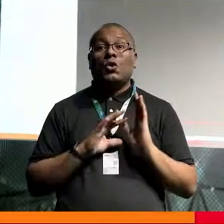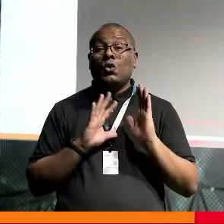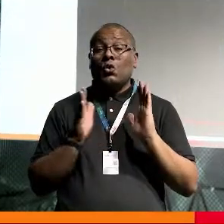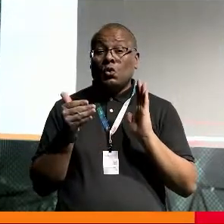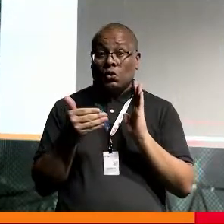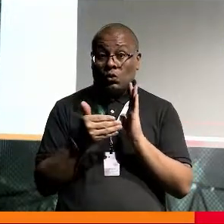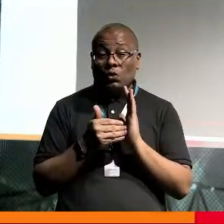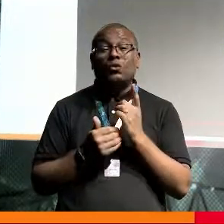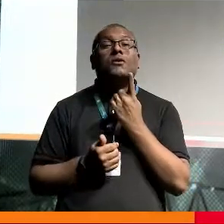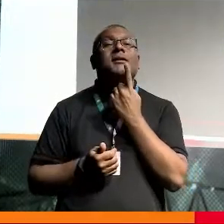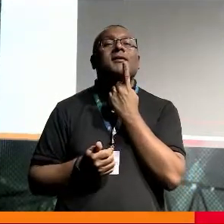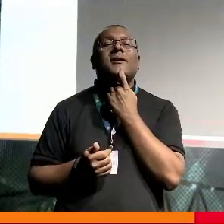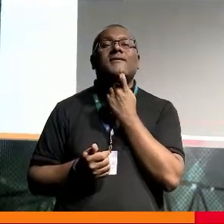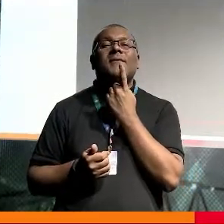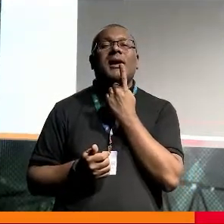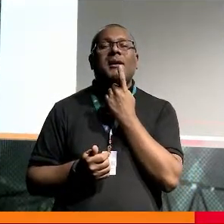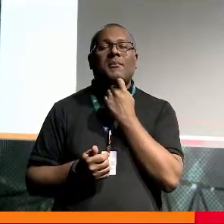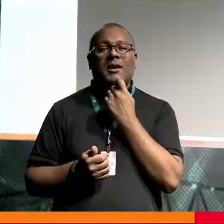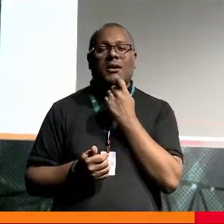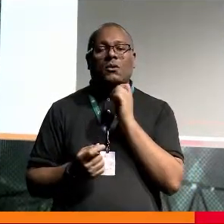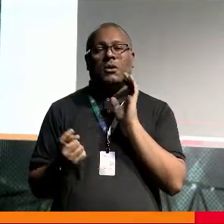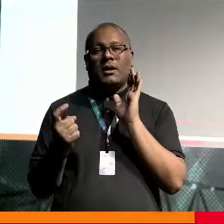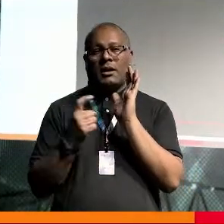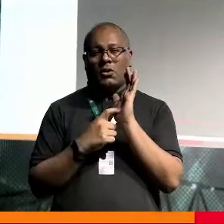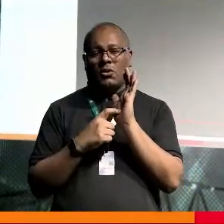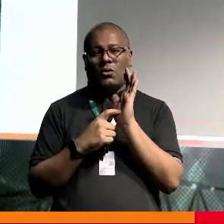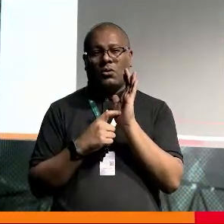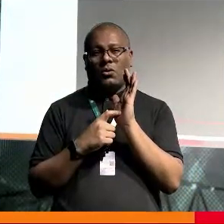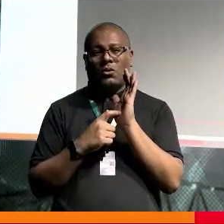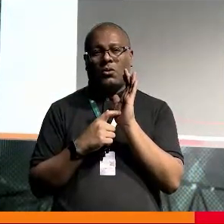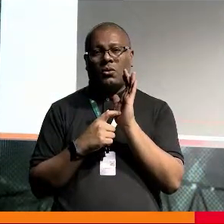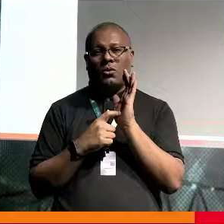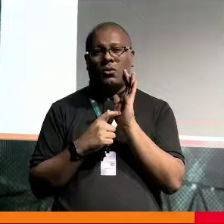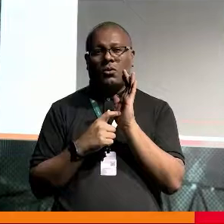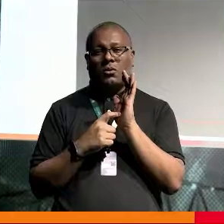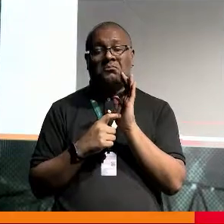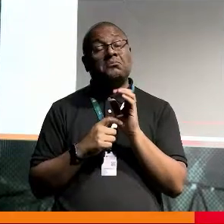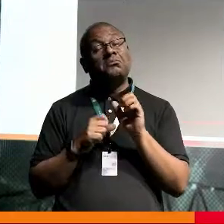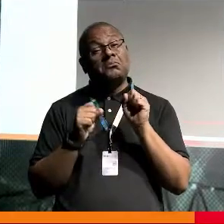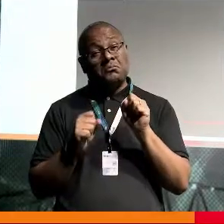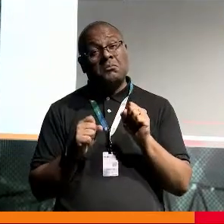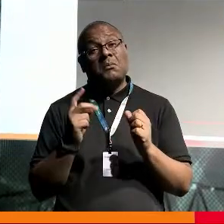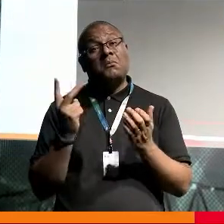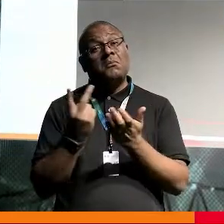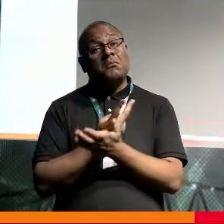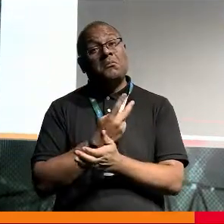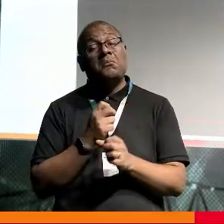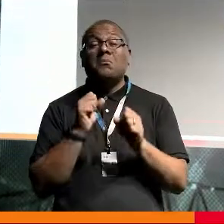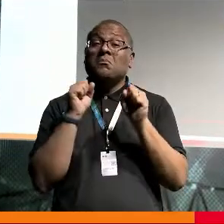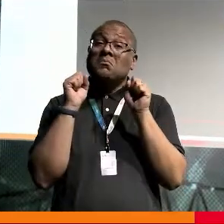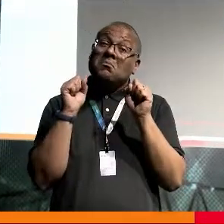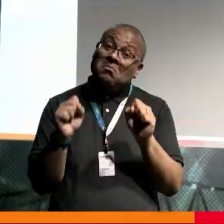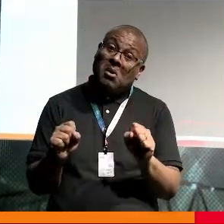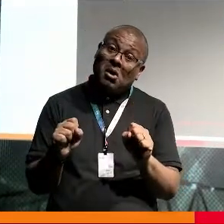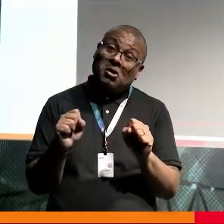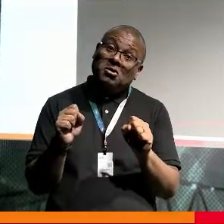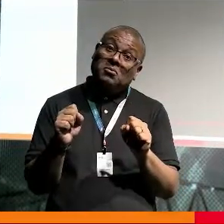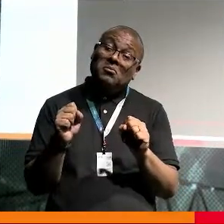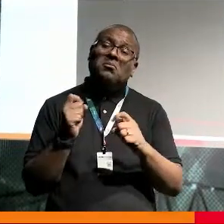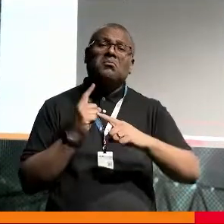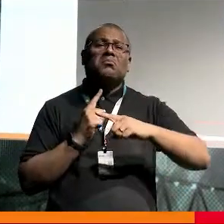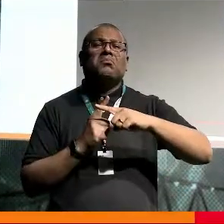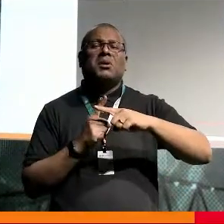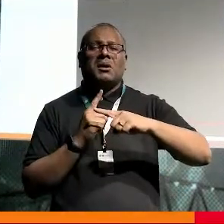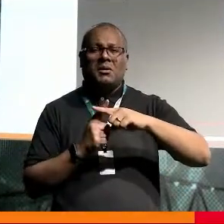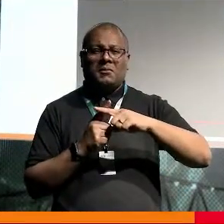que está em vermelho, quando ele clicou aí na tela, são possíveis bugs. Por que a gente fala possíveis bugs?